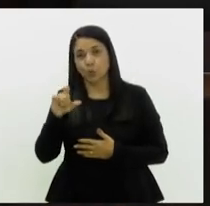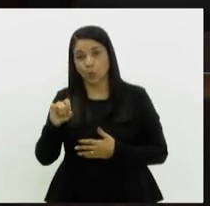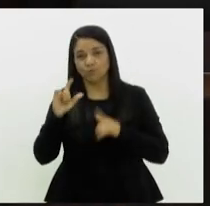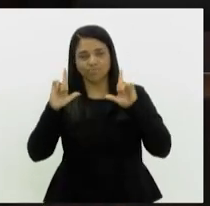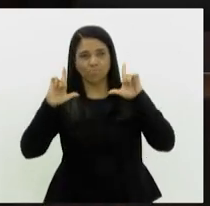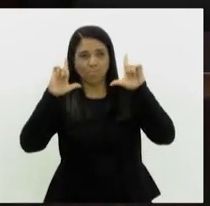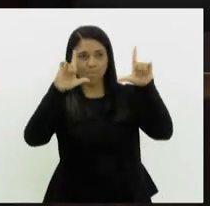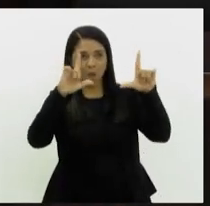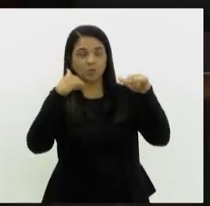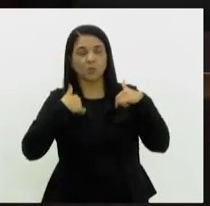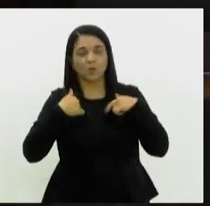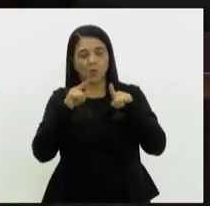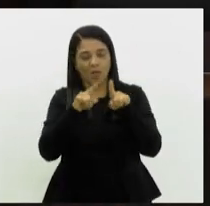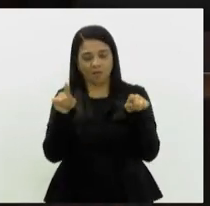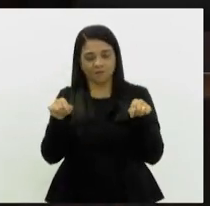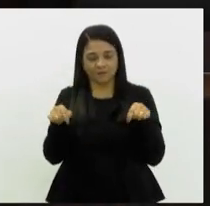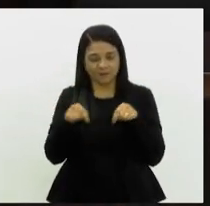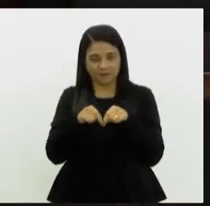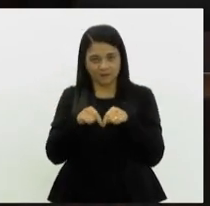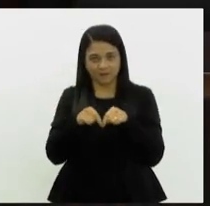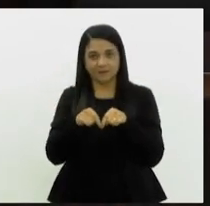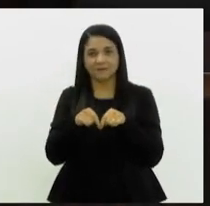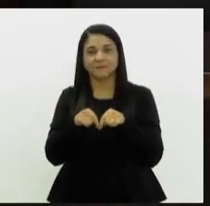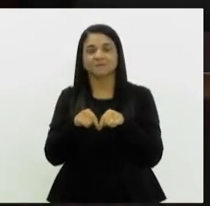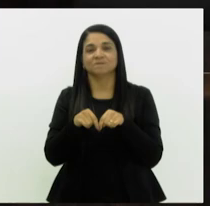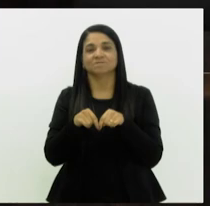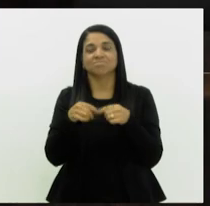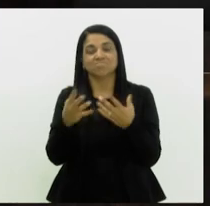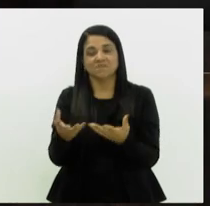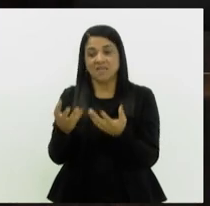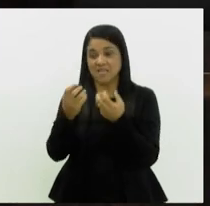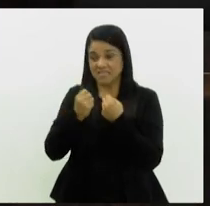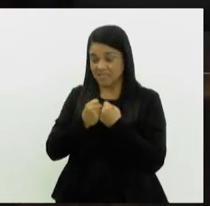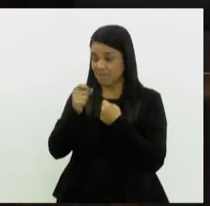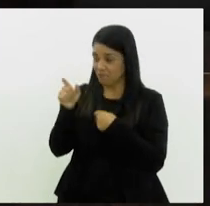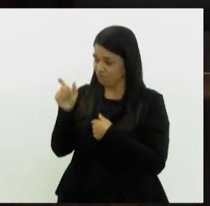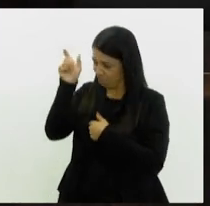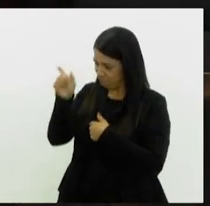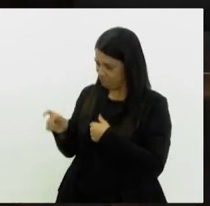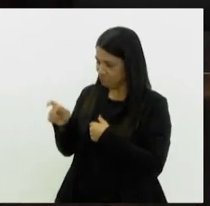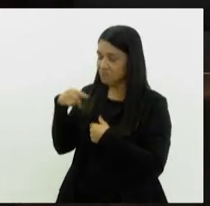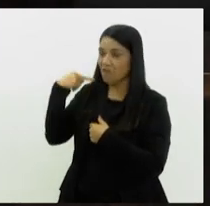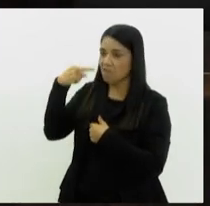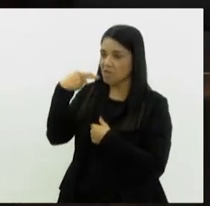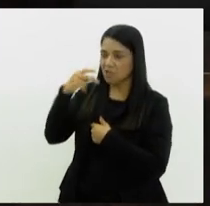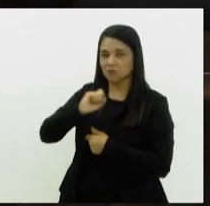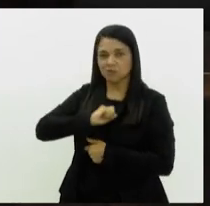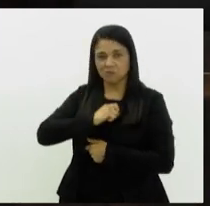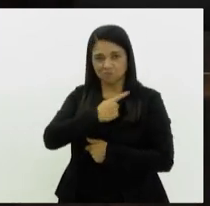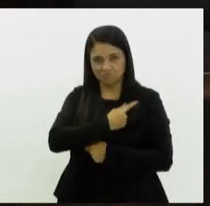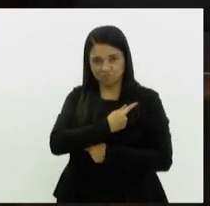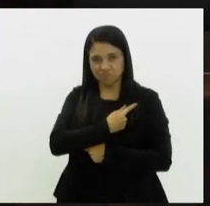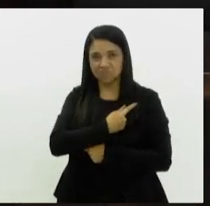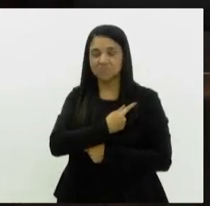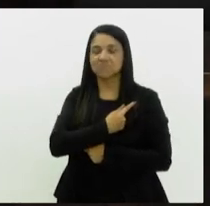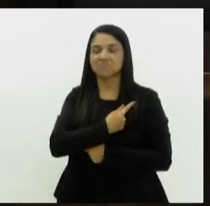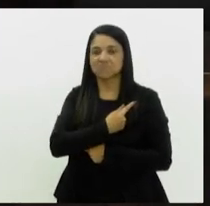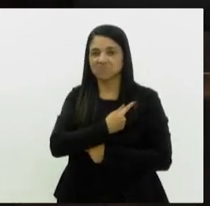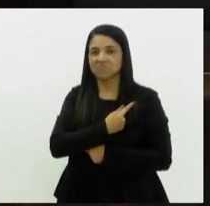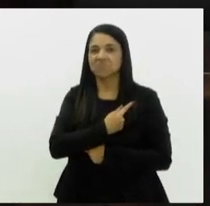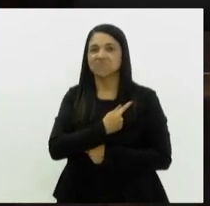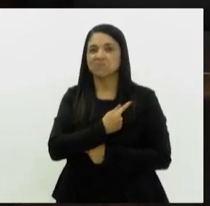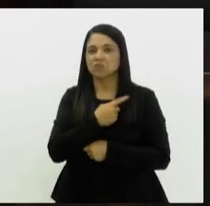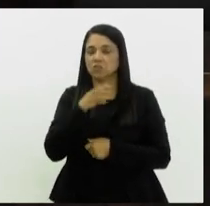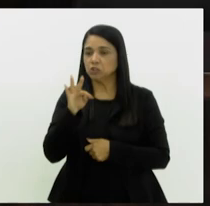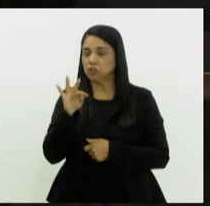orgulho no meu gabinete, porque também receber de um vereador combativo de São Gonçalo um título de reconhecimento